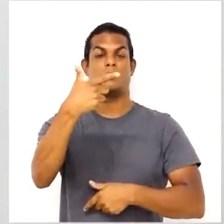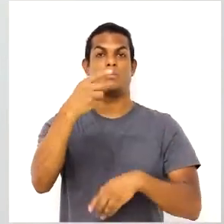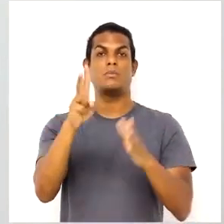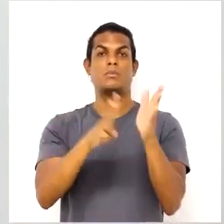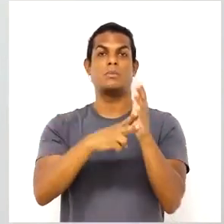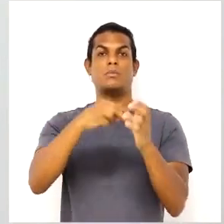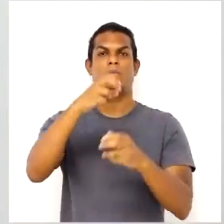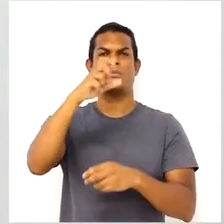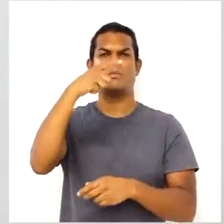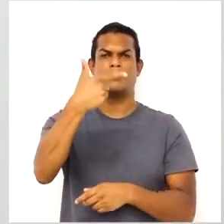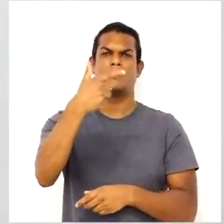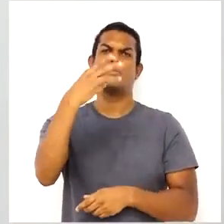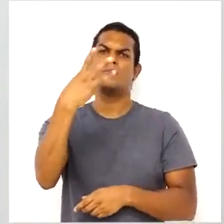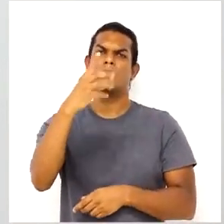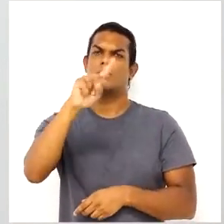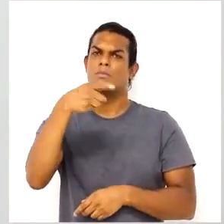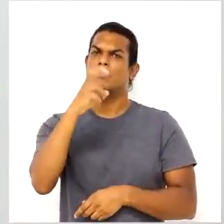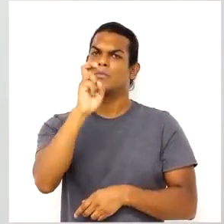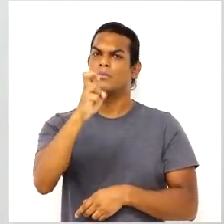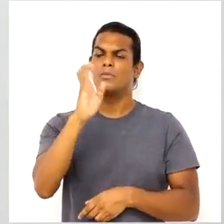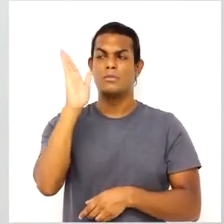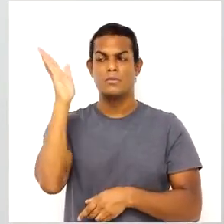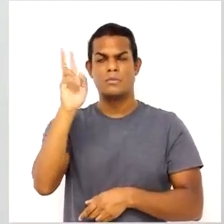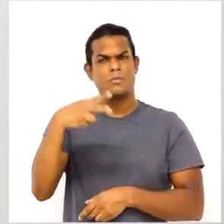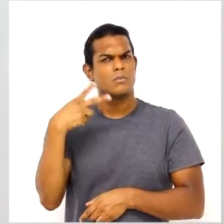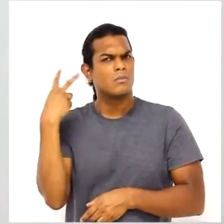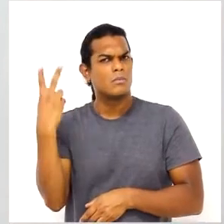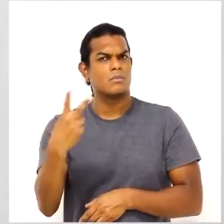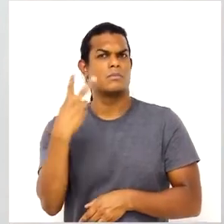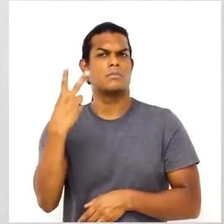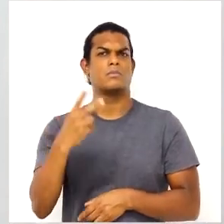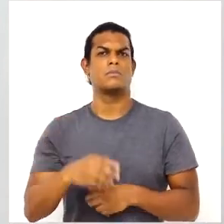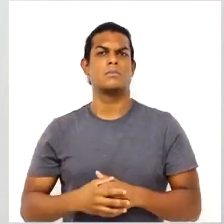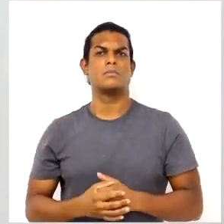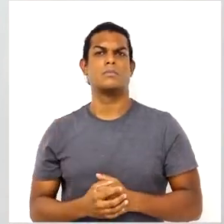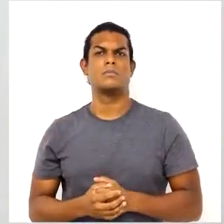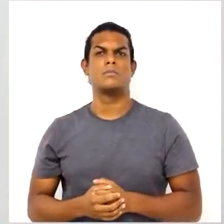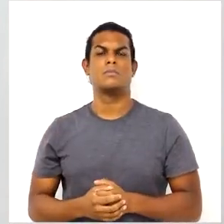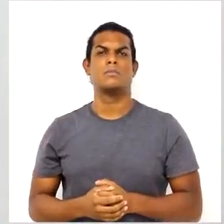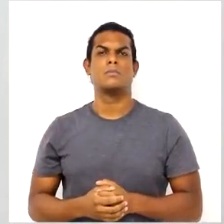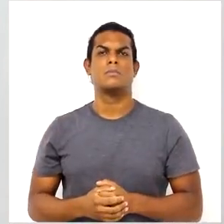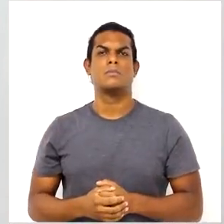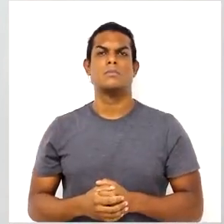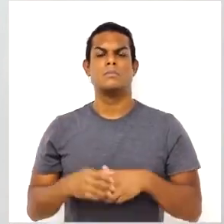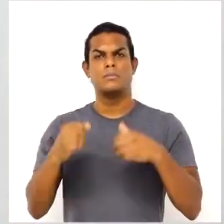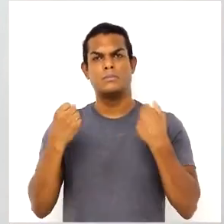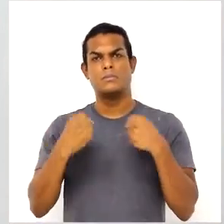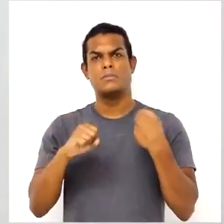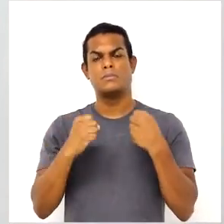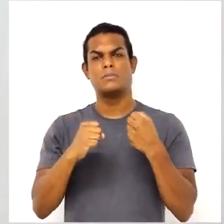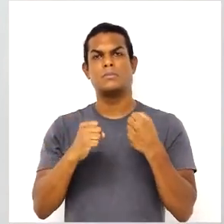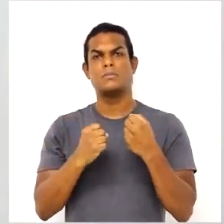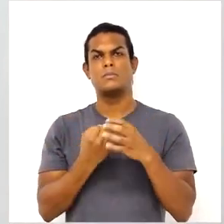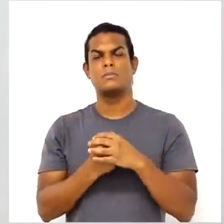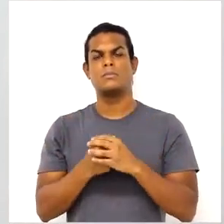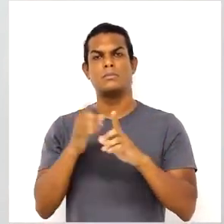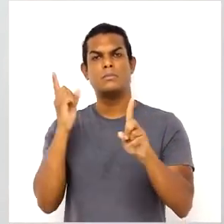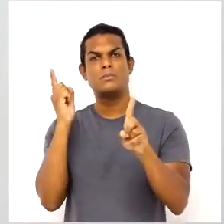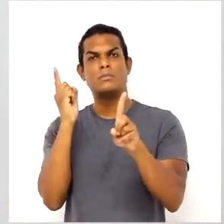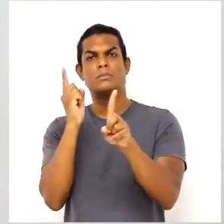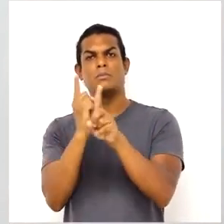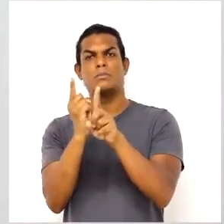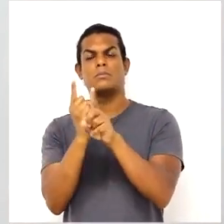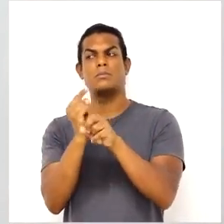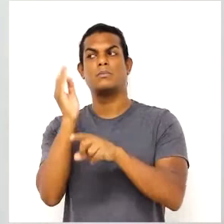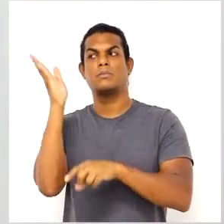23,5. Esse valor dessa divisão deverá ser localizado nessa coluna